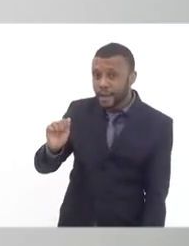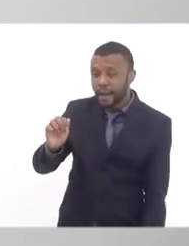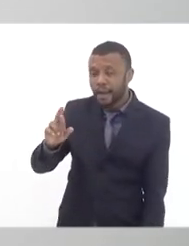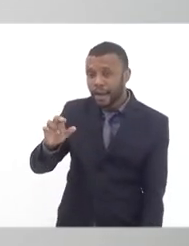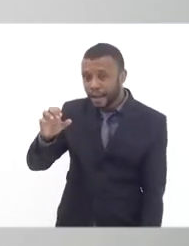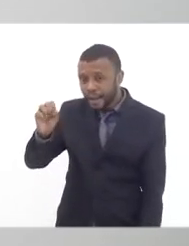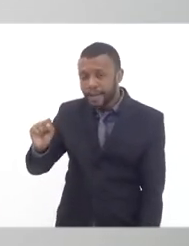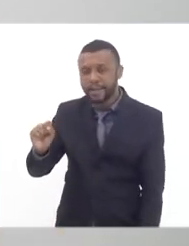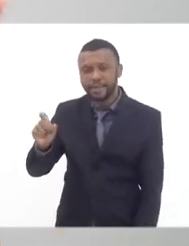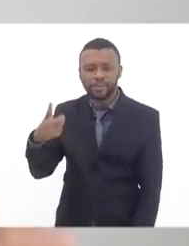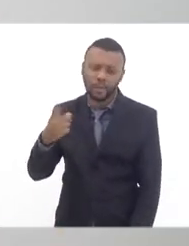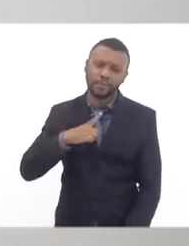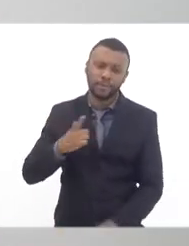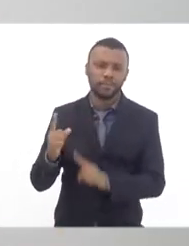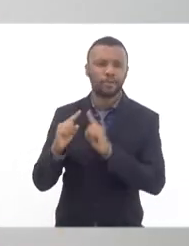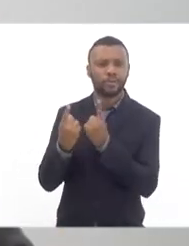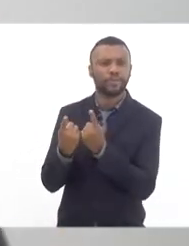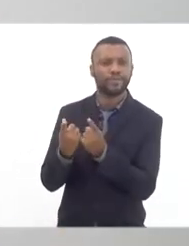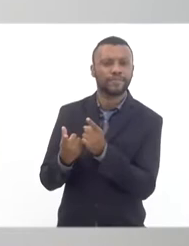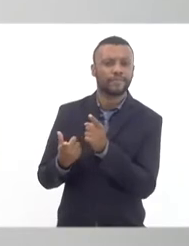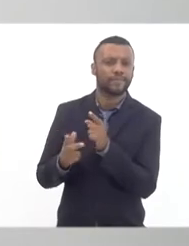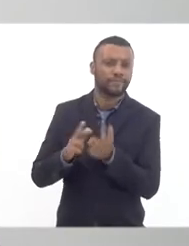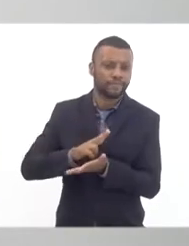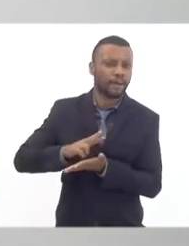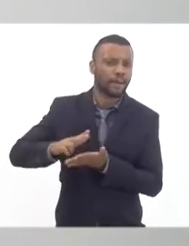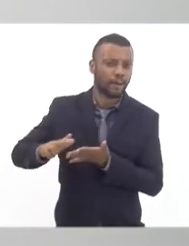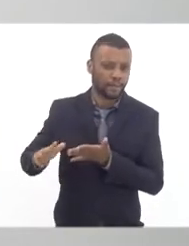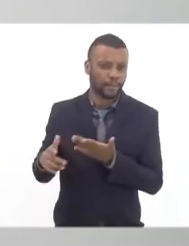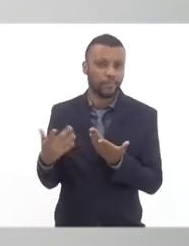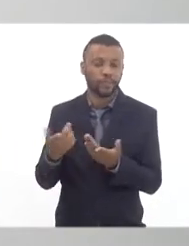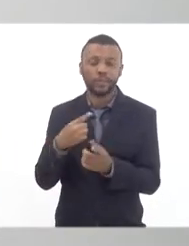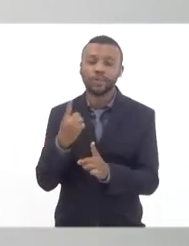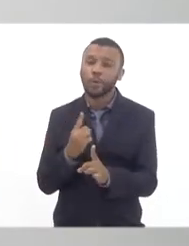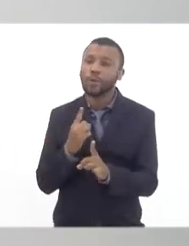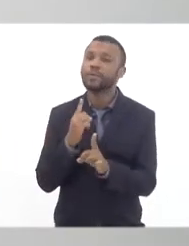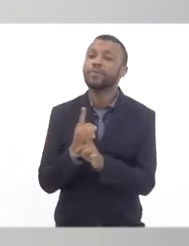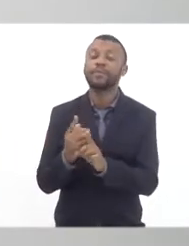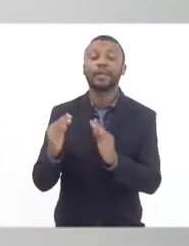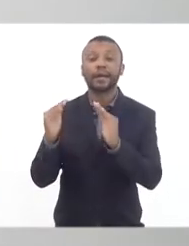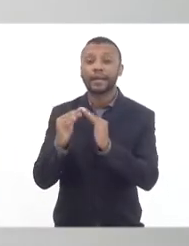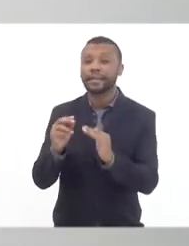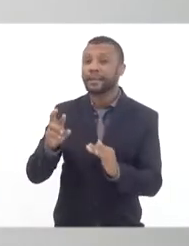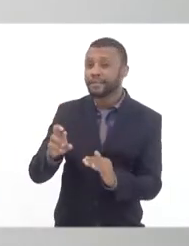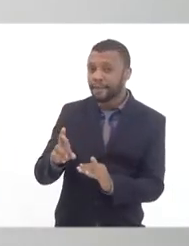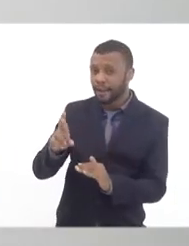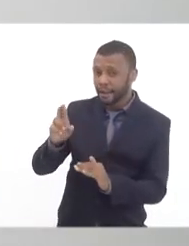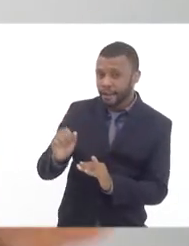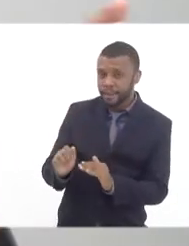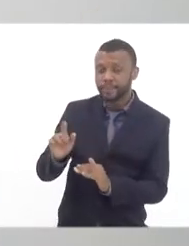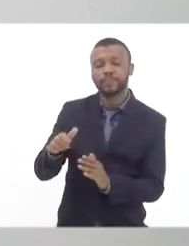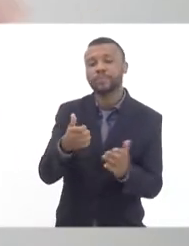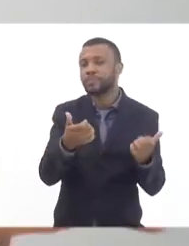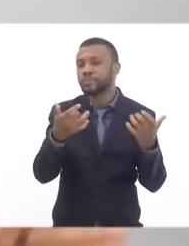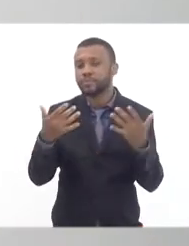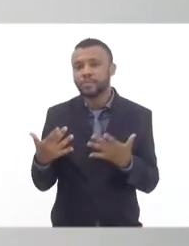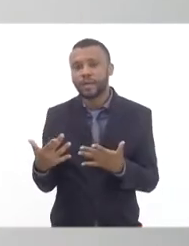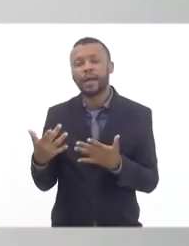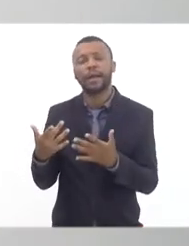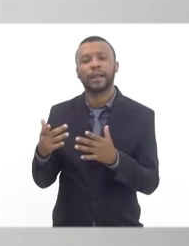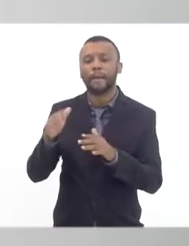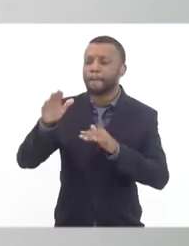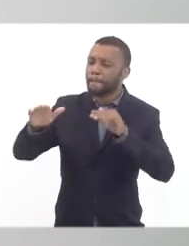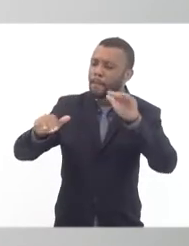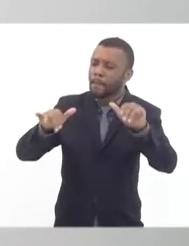Inaciola. E aí a gente se encontrou na casa da Vera, que mora numa rua de trás da fazenda Colubandê. Ela reuniu lá